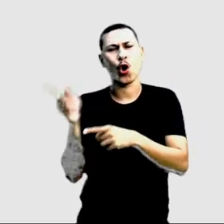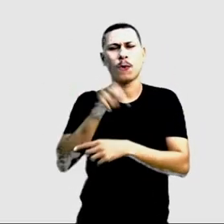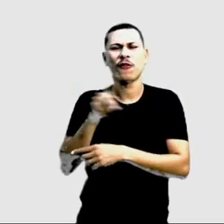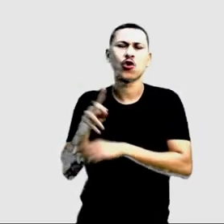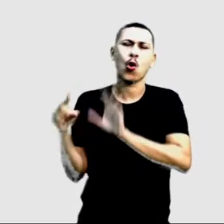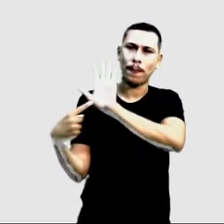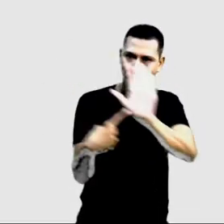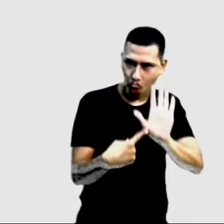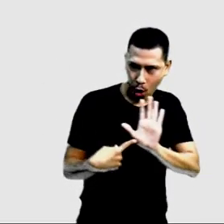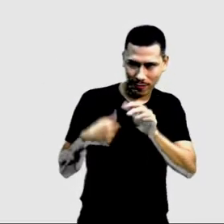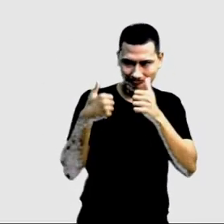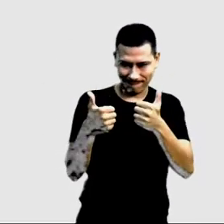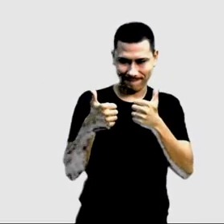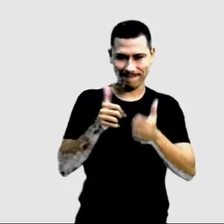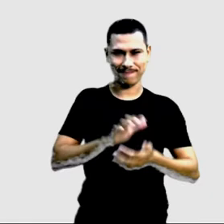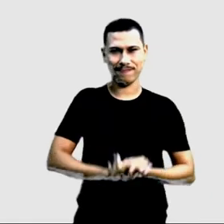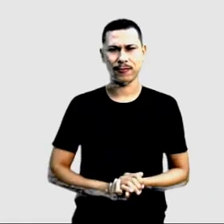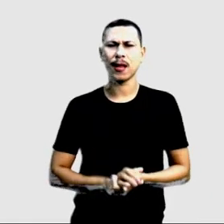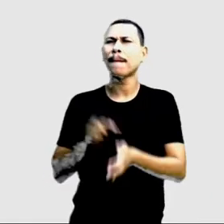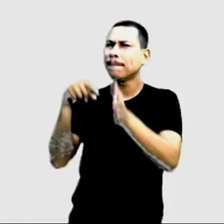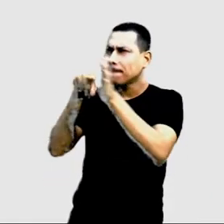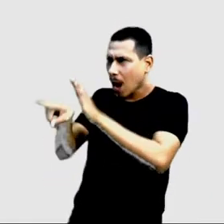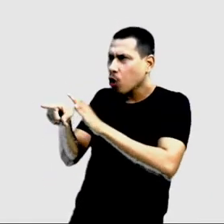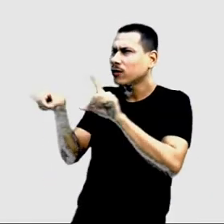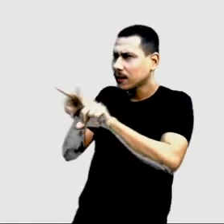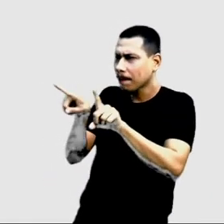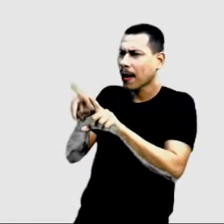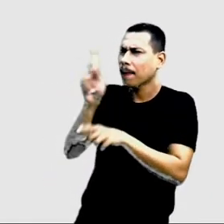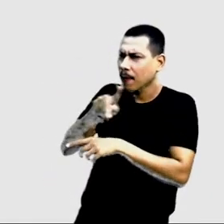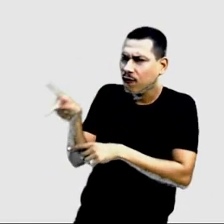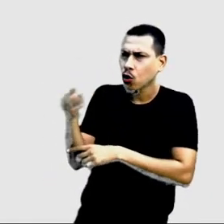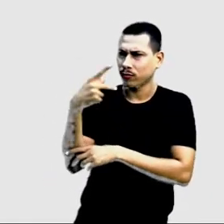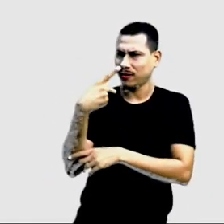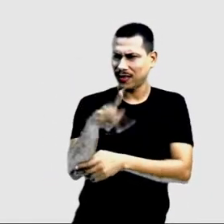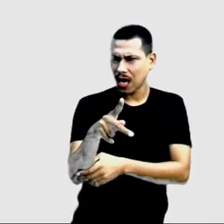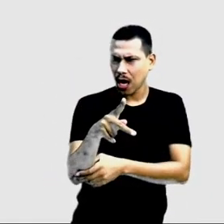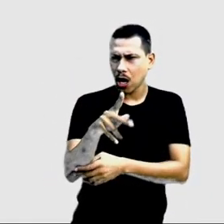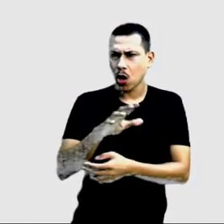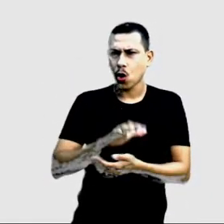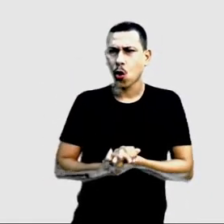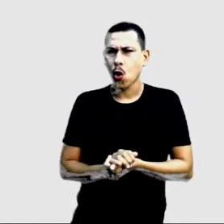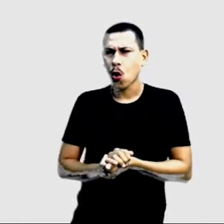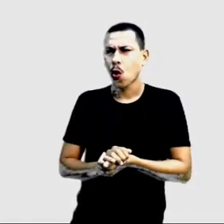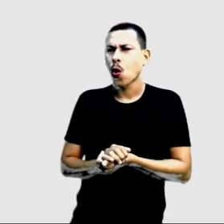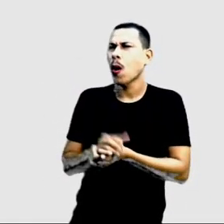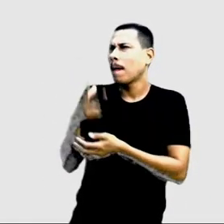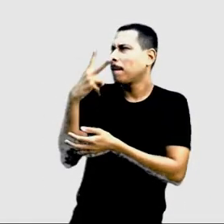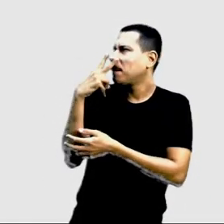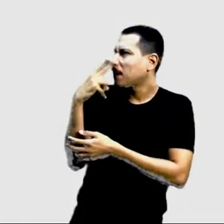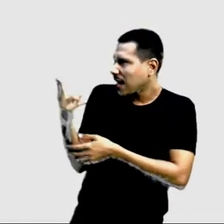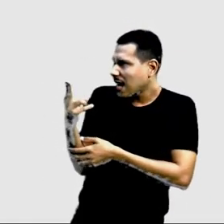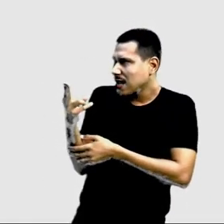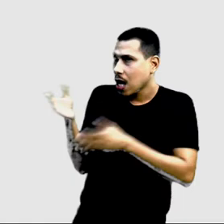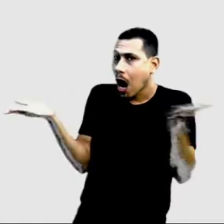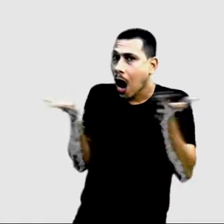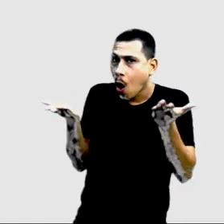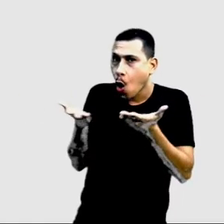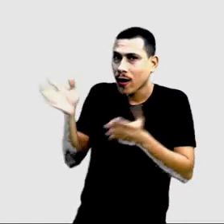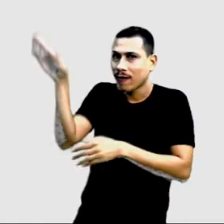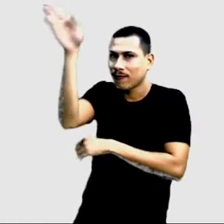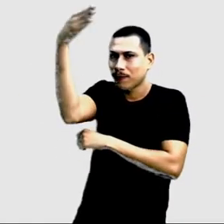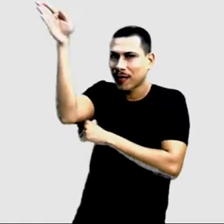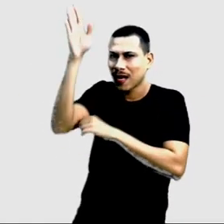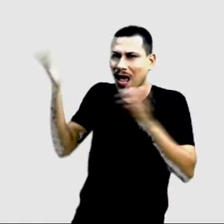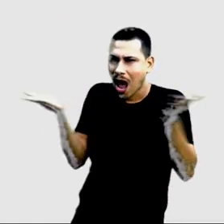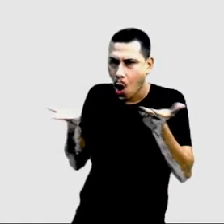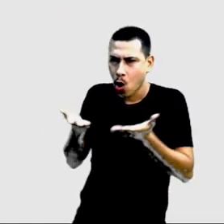de vocês. Quando mostrar, também pergunte ao professor qual o motivo dela ser parecida com a nossa atual bandeira da